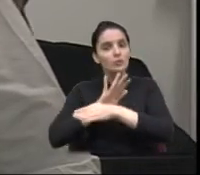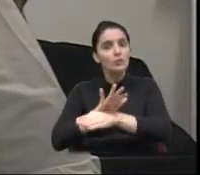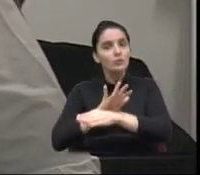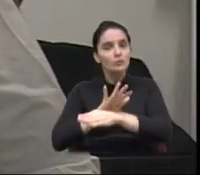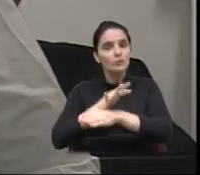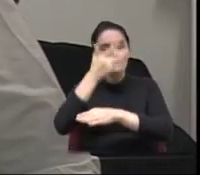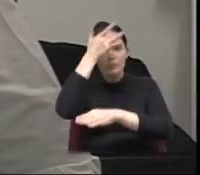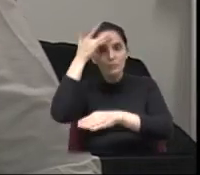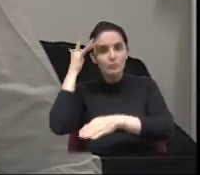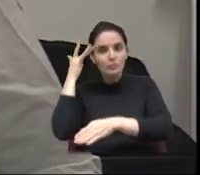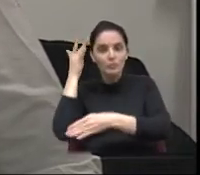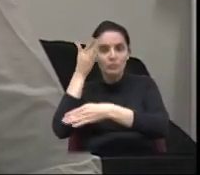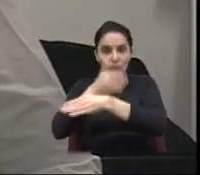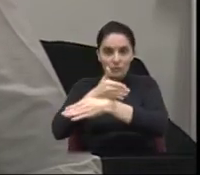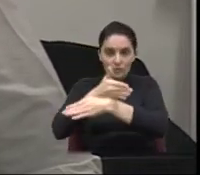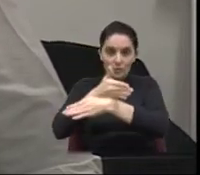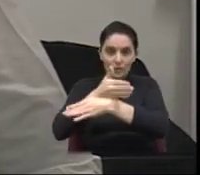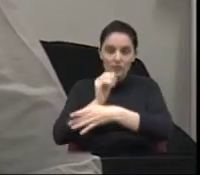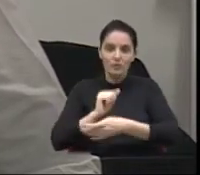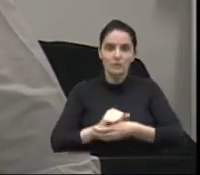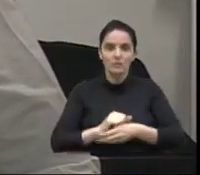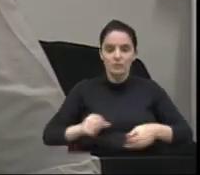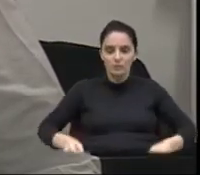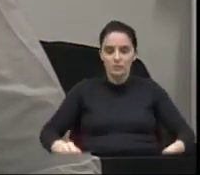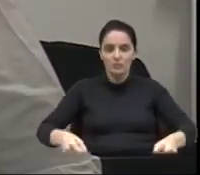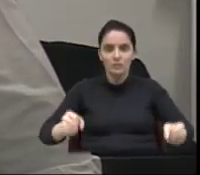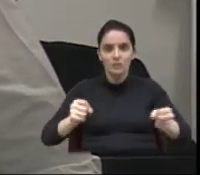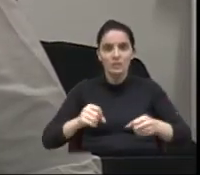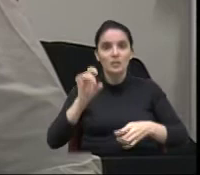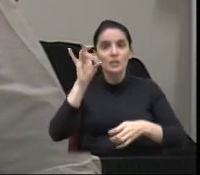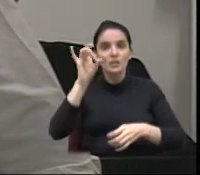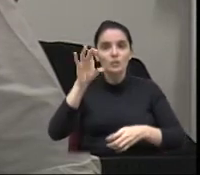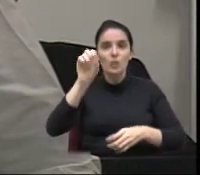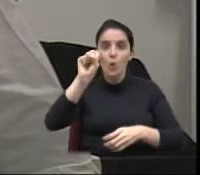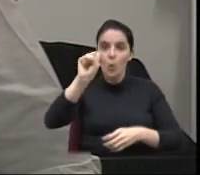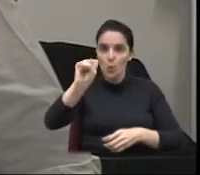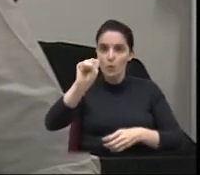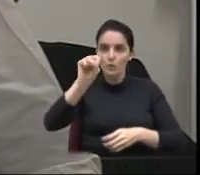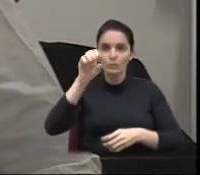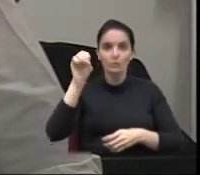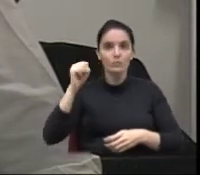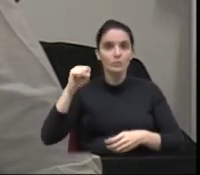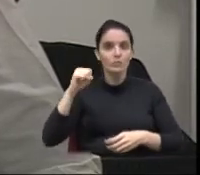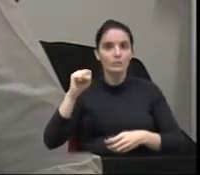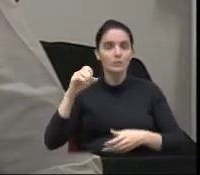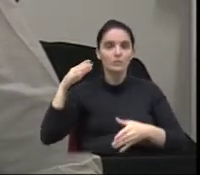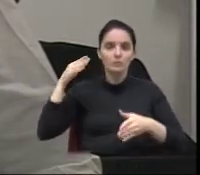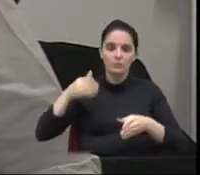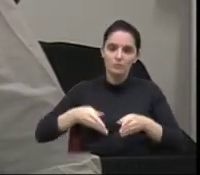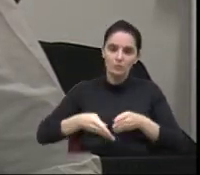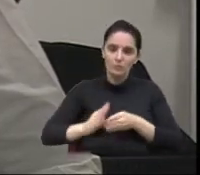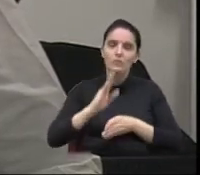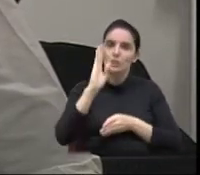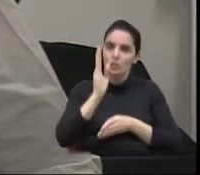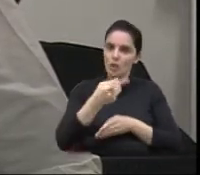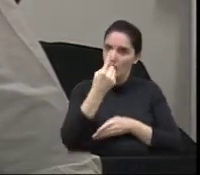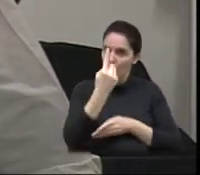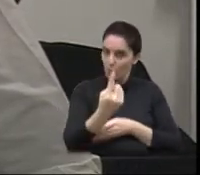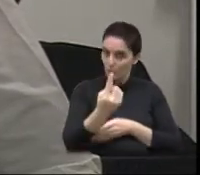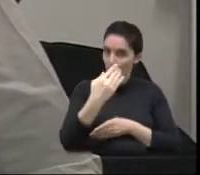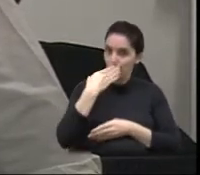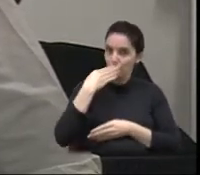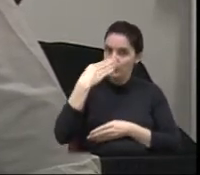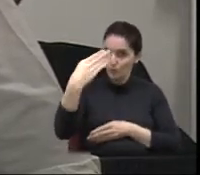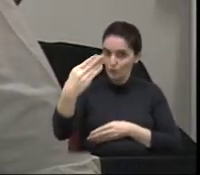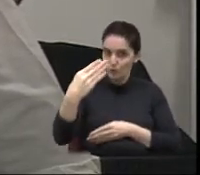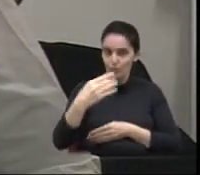ou de alguém que está atravessando, porque não consegue, é apenas 8 segundos. E já foram feitos um pedido através de ofício